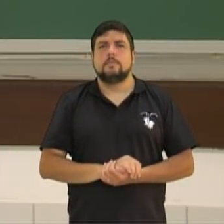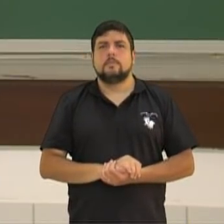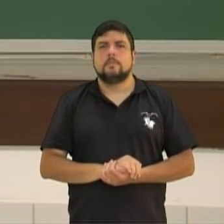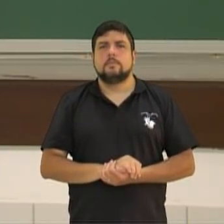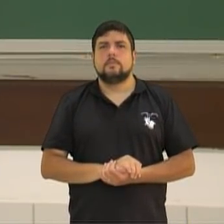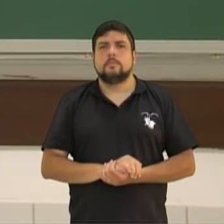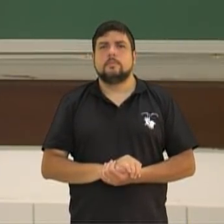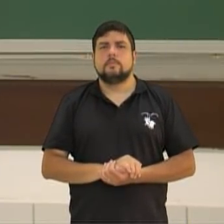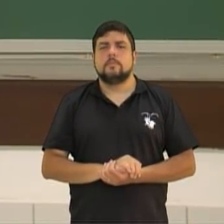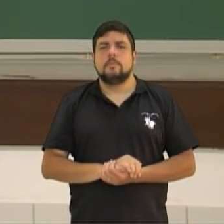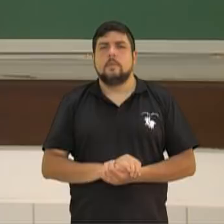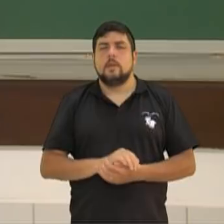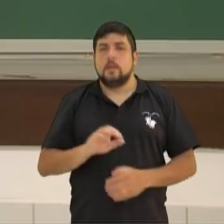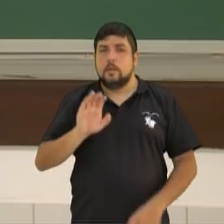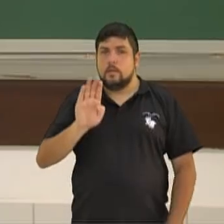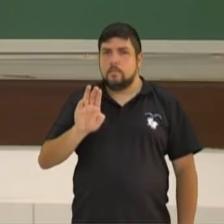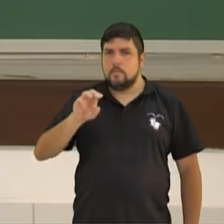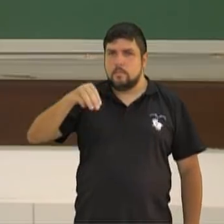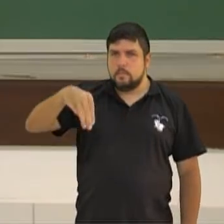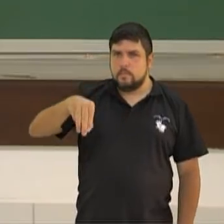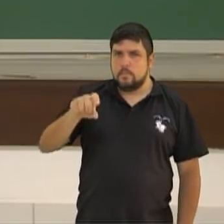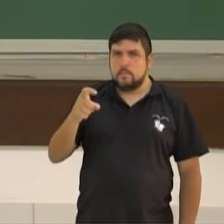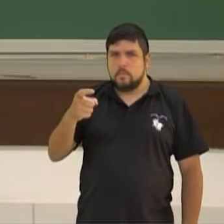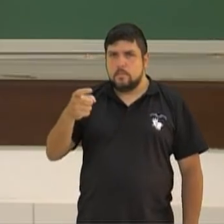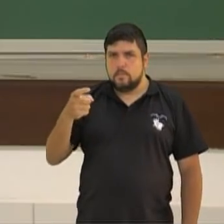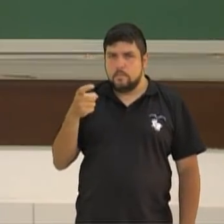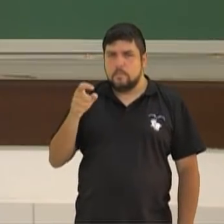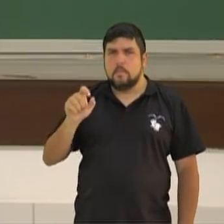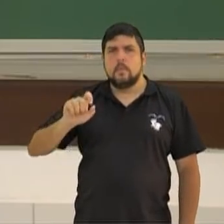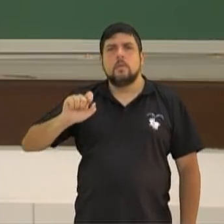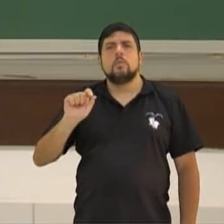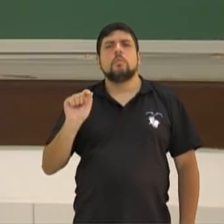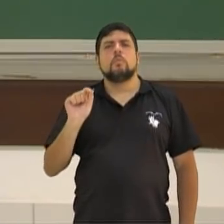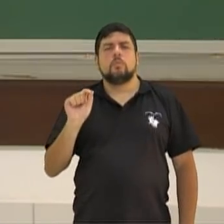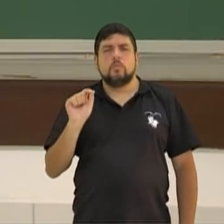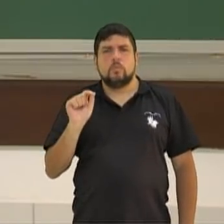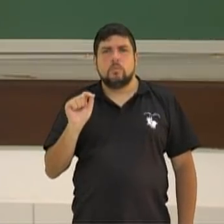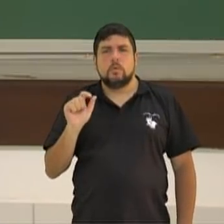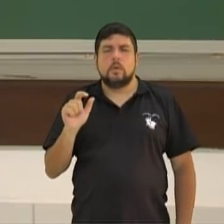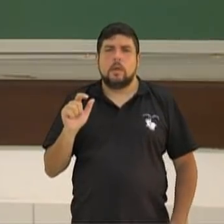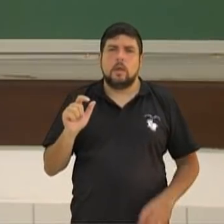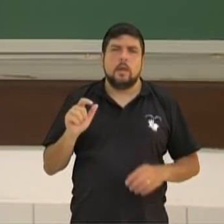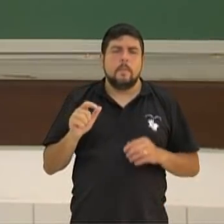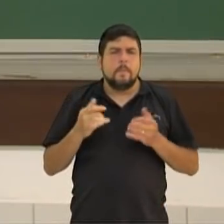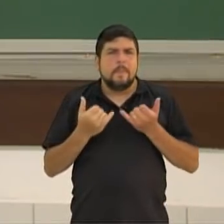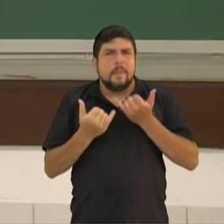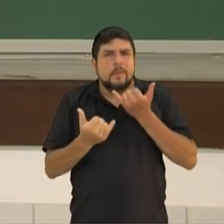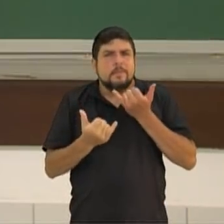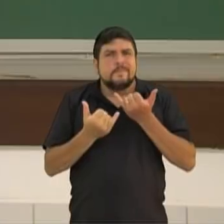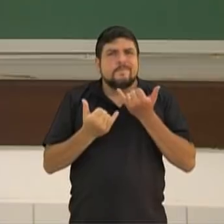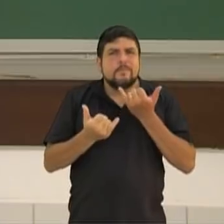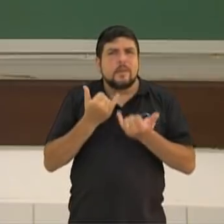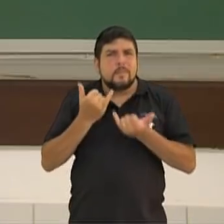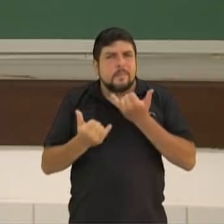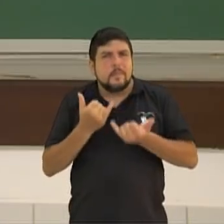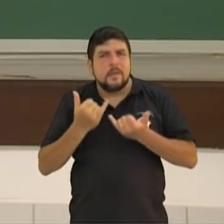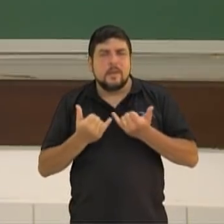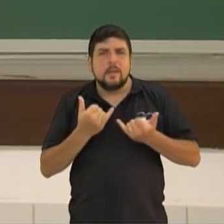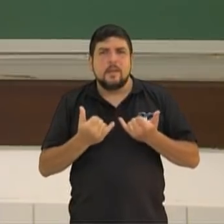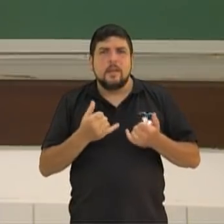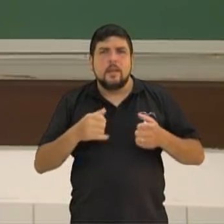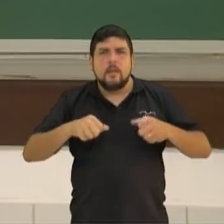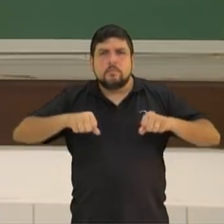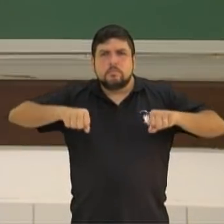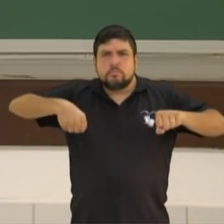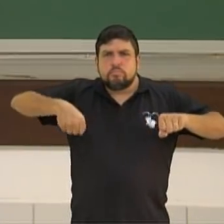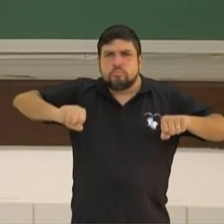né? Então o BMX é uma corrida assim que ela é bem parecida com as corridas de moto,